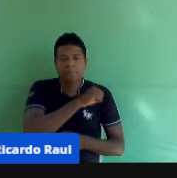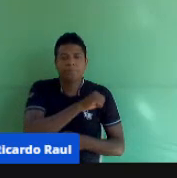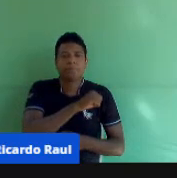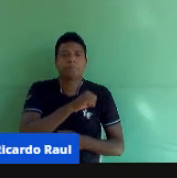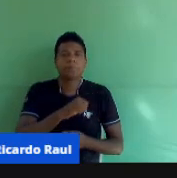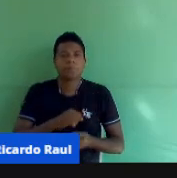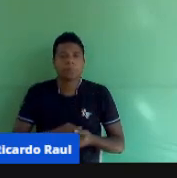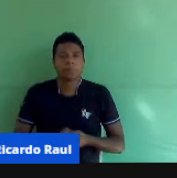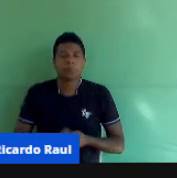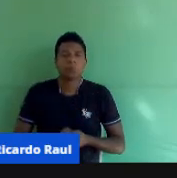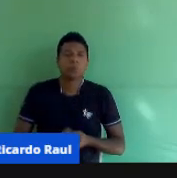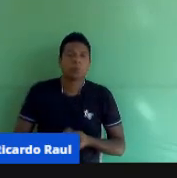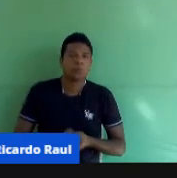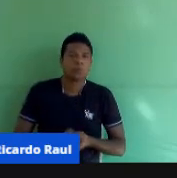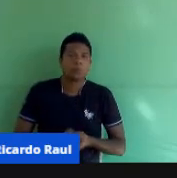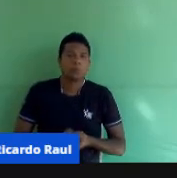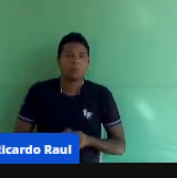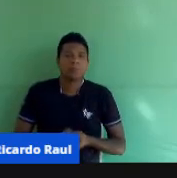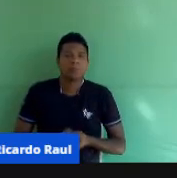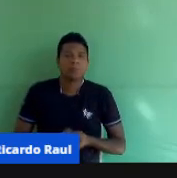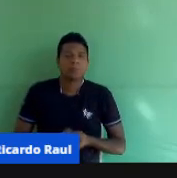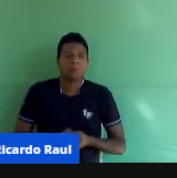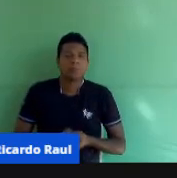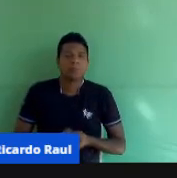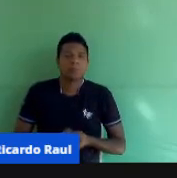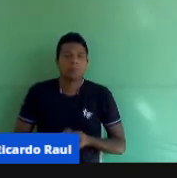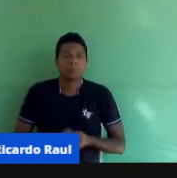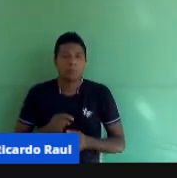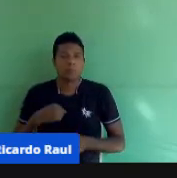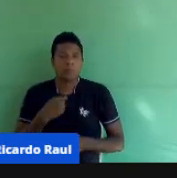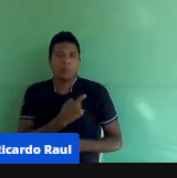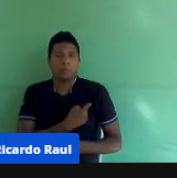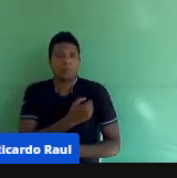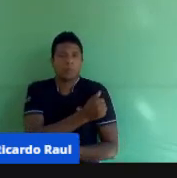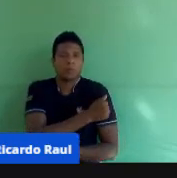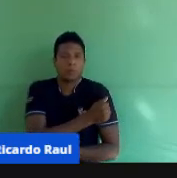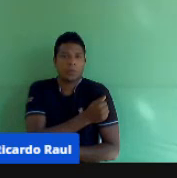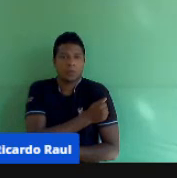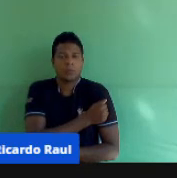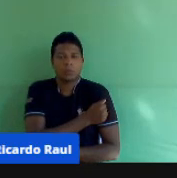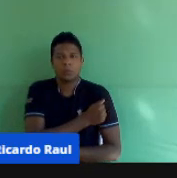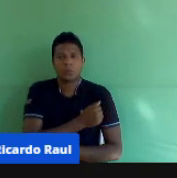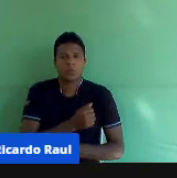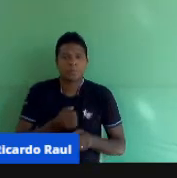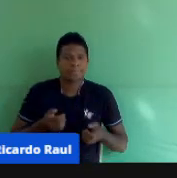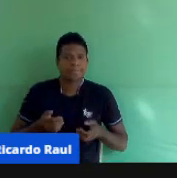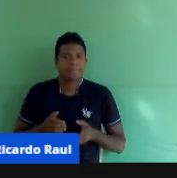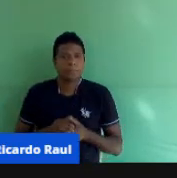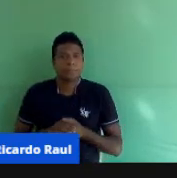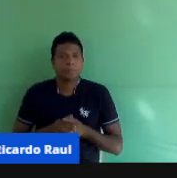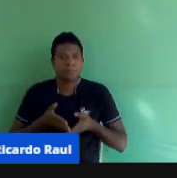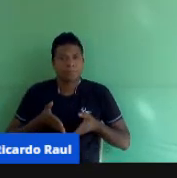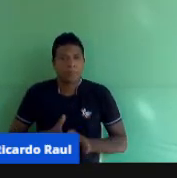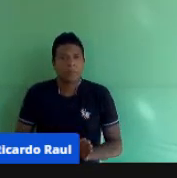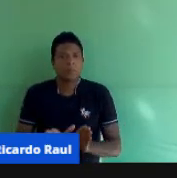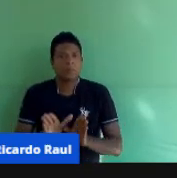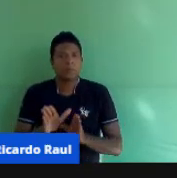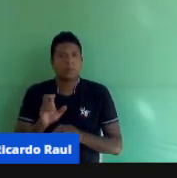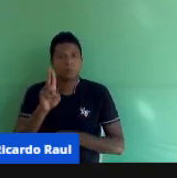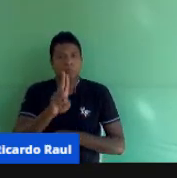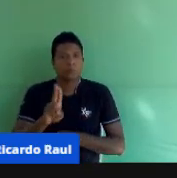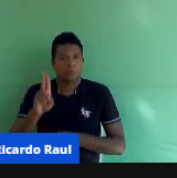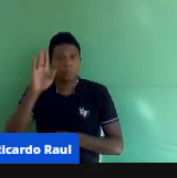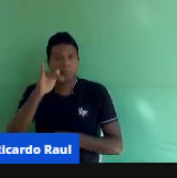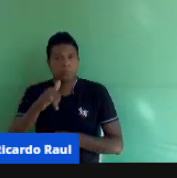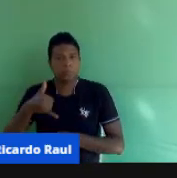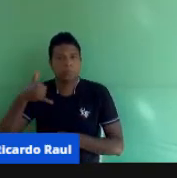de um momento em que os nossos alunos já são nativos digitais, dependendo da realidade, obviamente